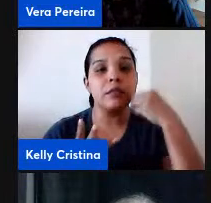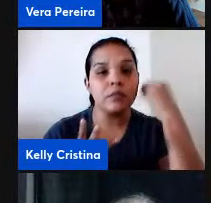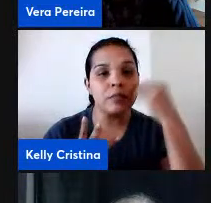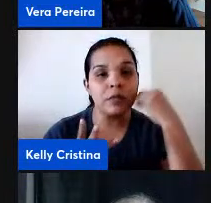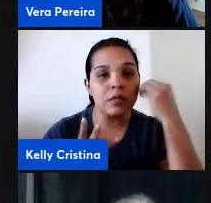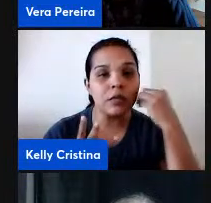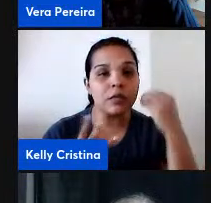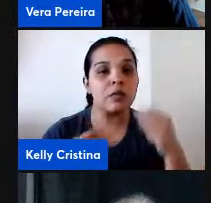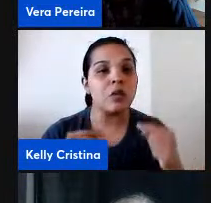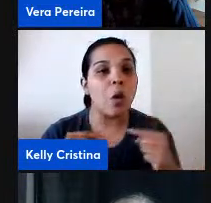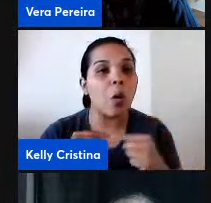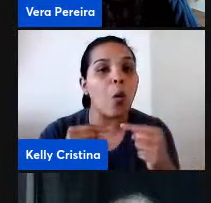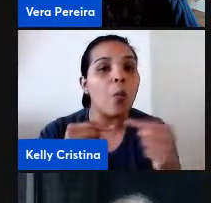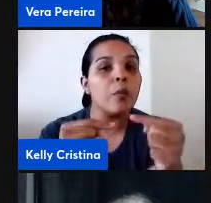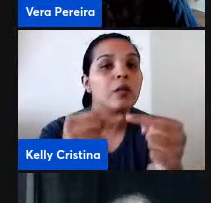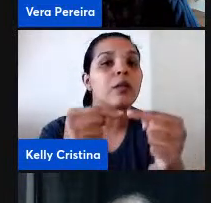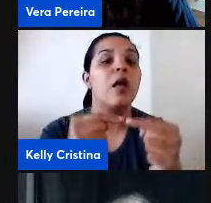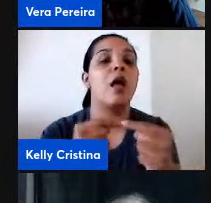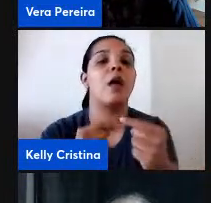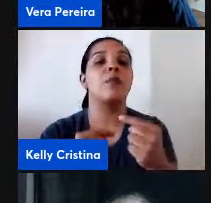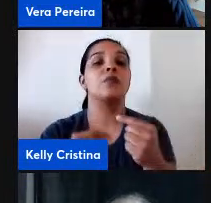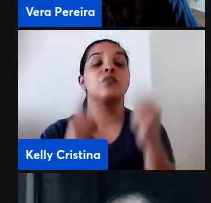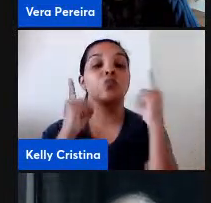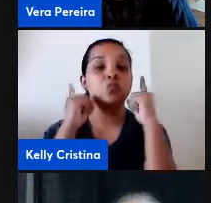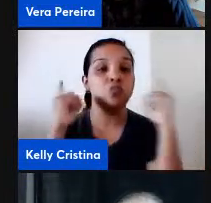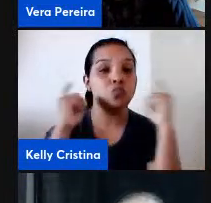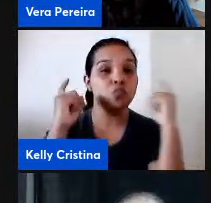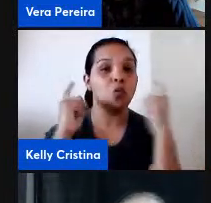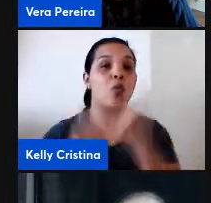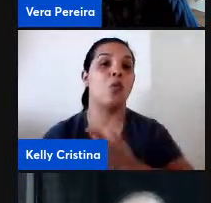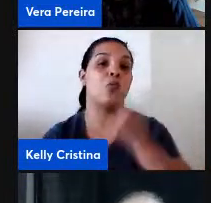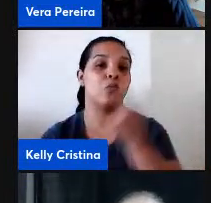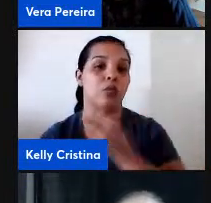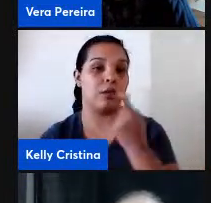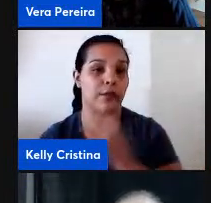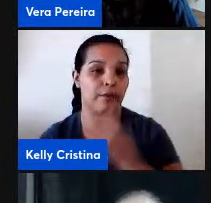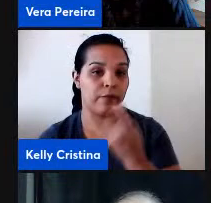Combinamos o som da fala com